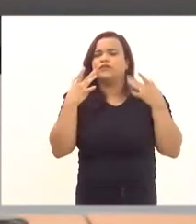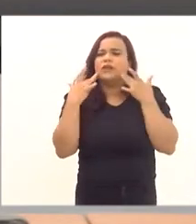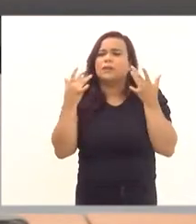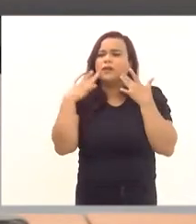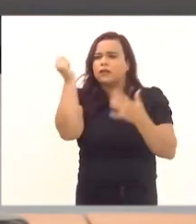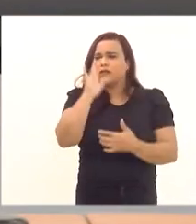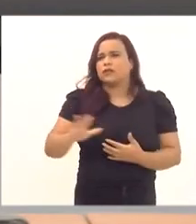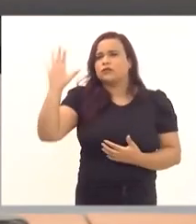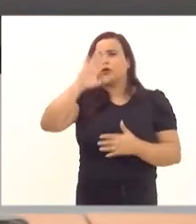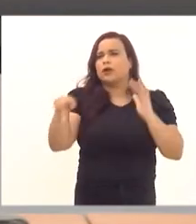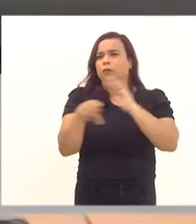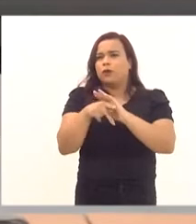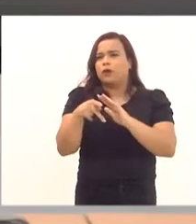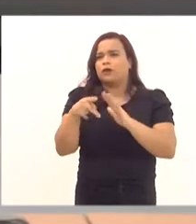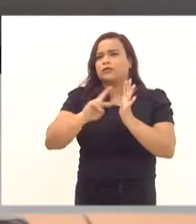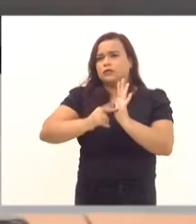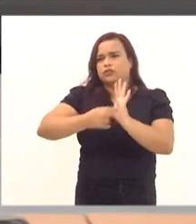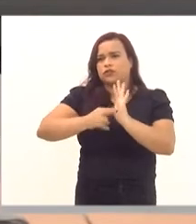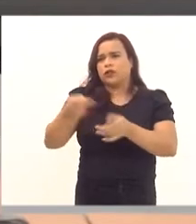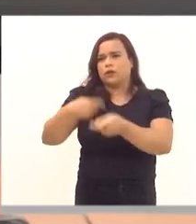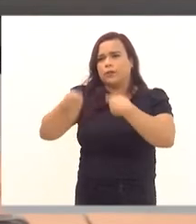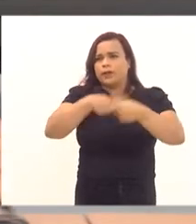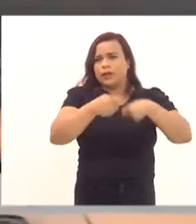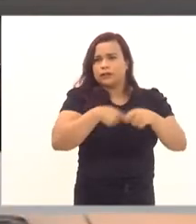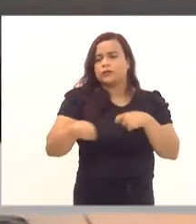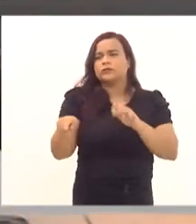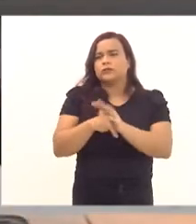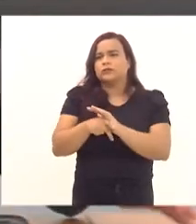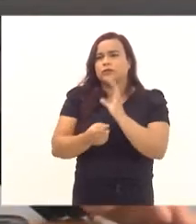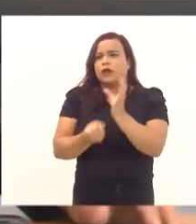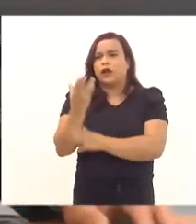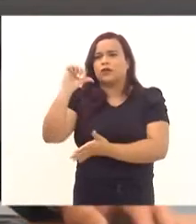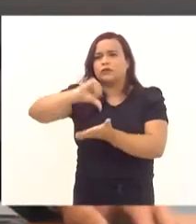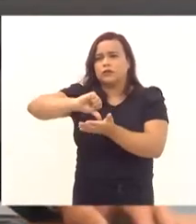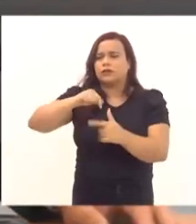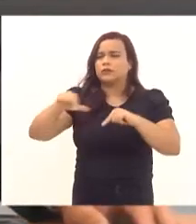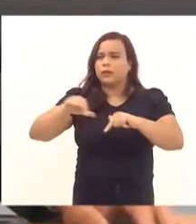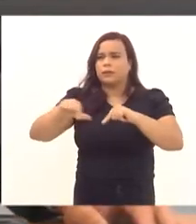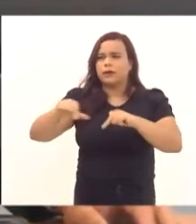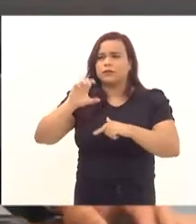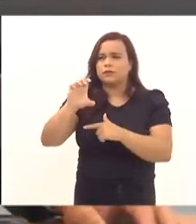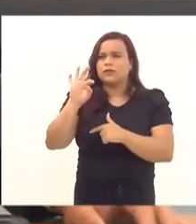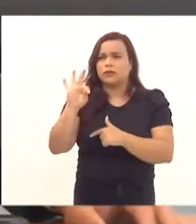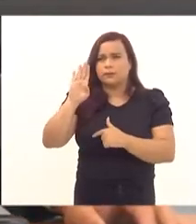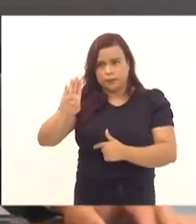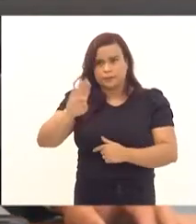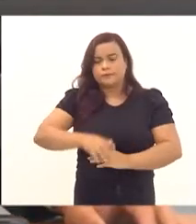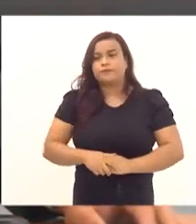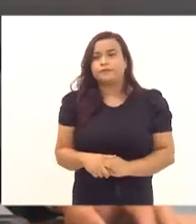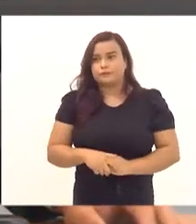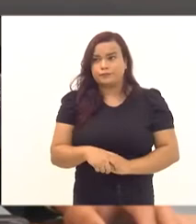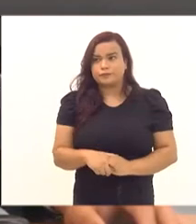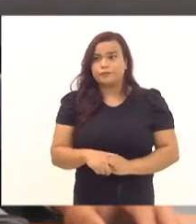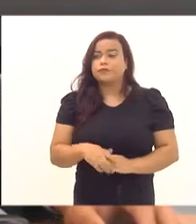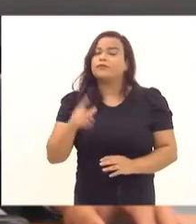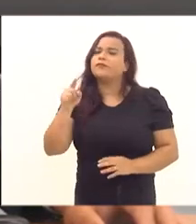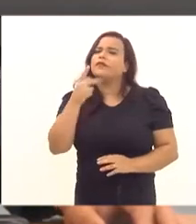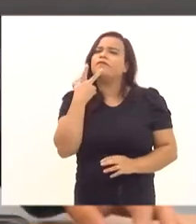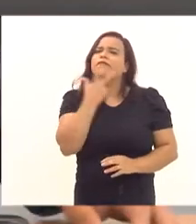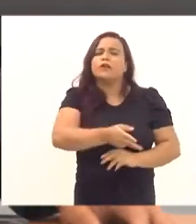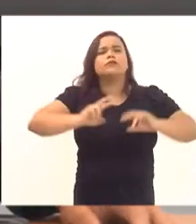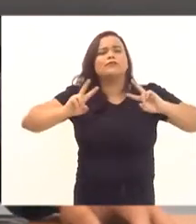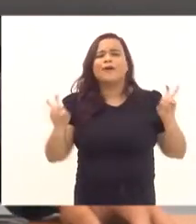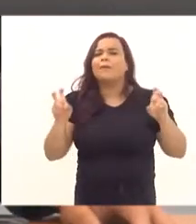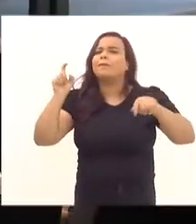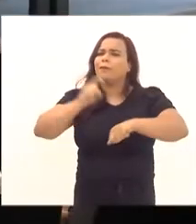o sindicato dos comerciários promovido pela central dos trabalhadores e trabalhadores brasileiros da CTB é e falava que a gente